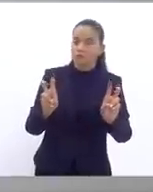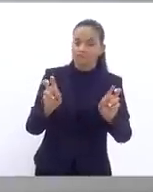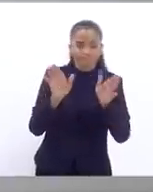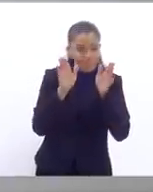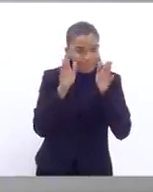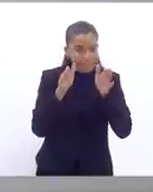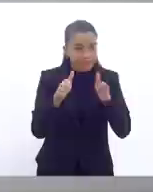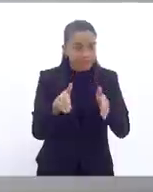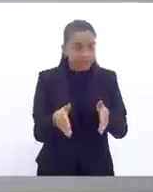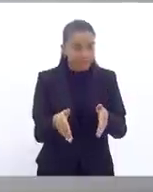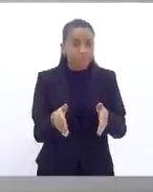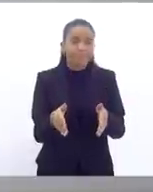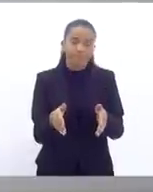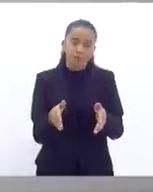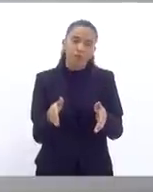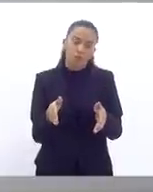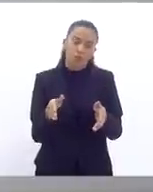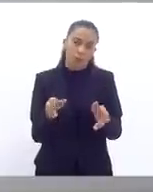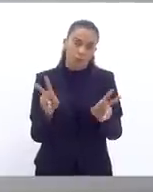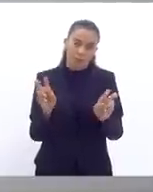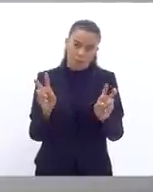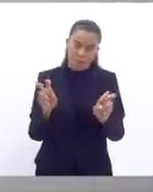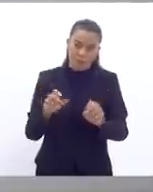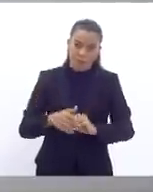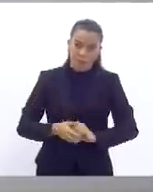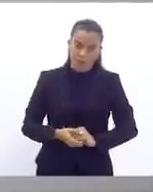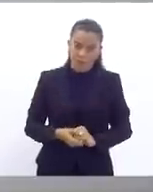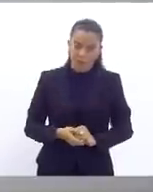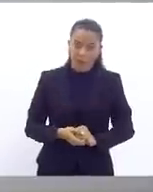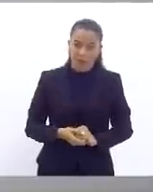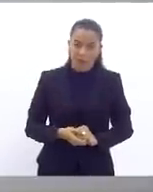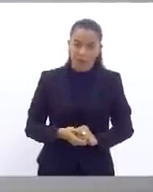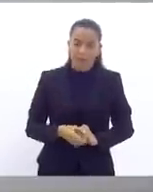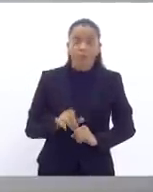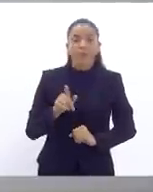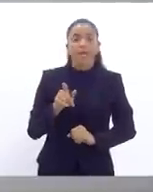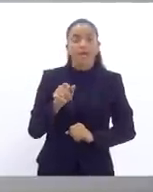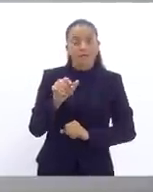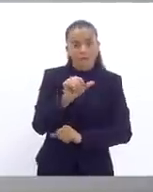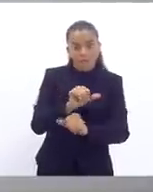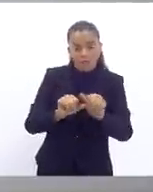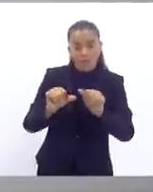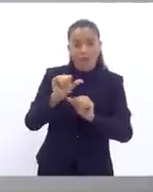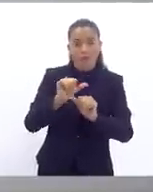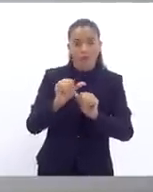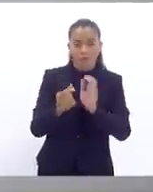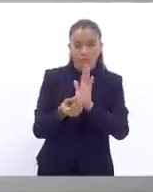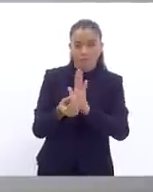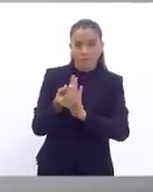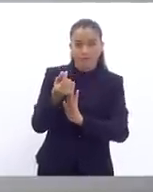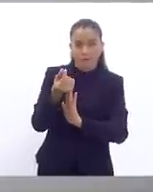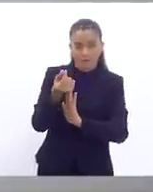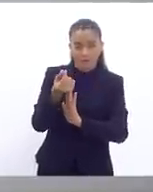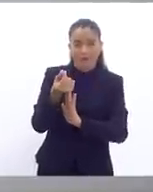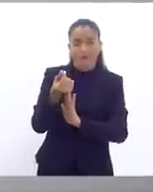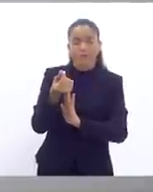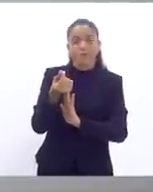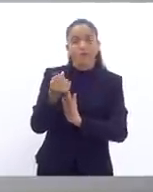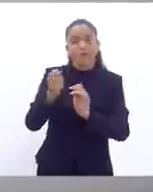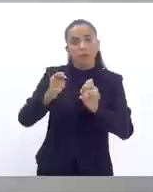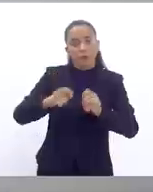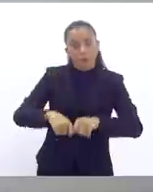sobre esse tema de que esses reajustes pudessem ser